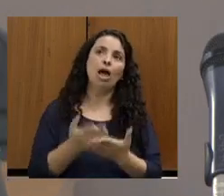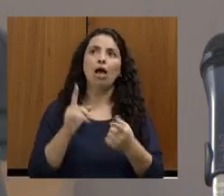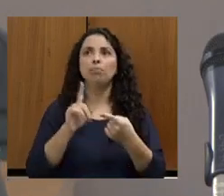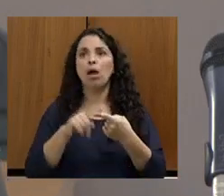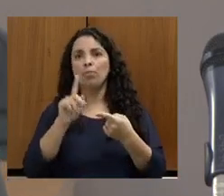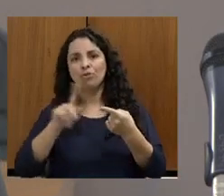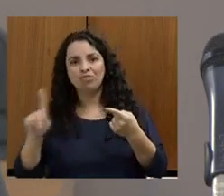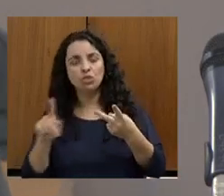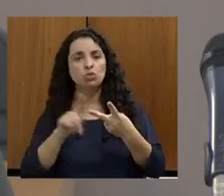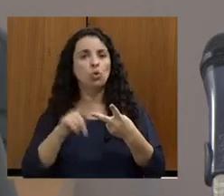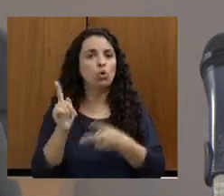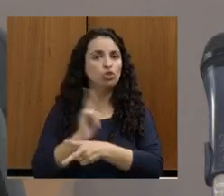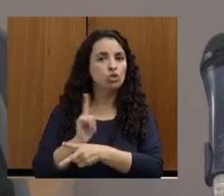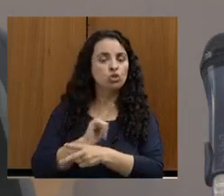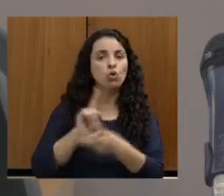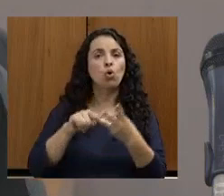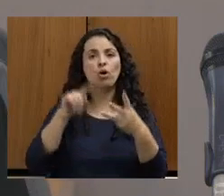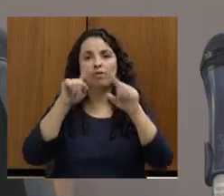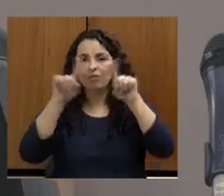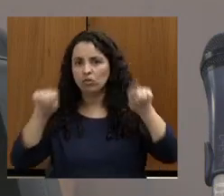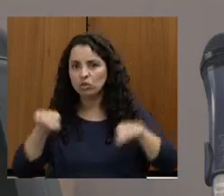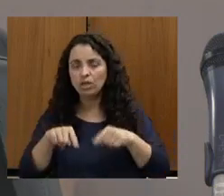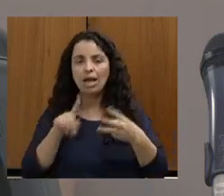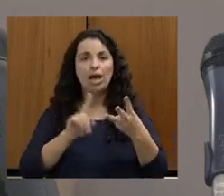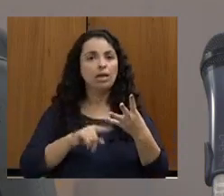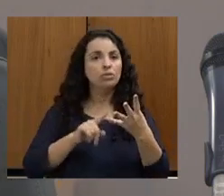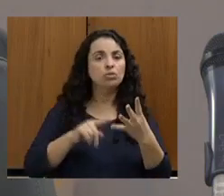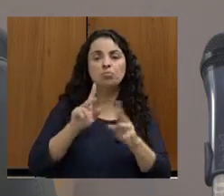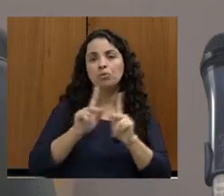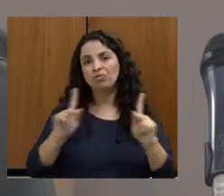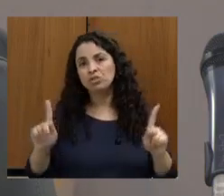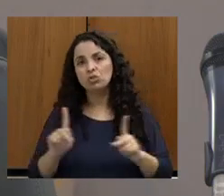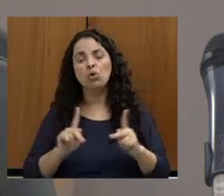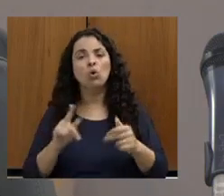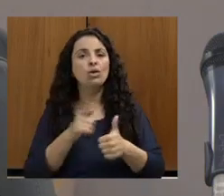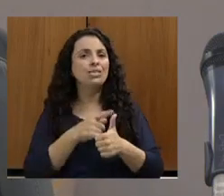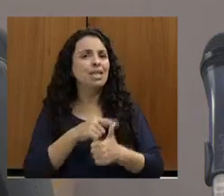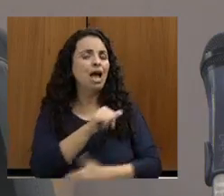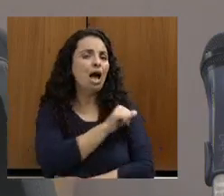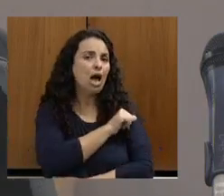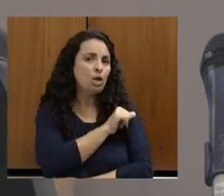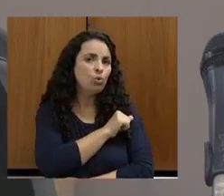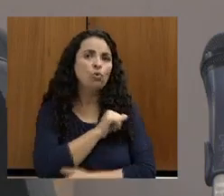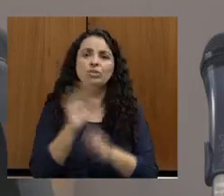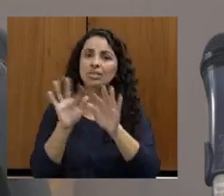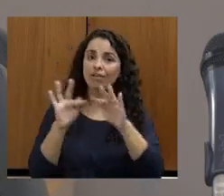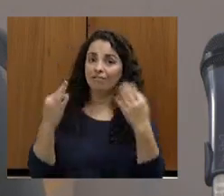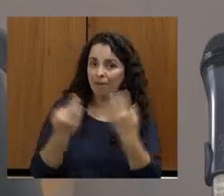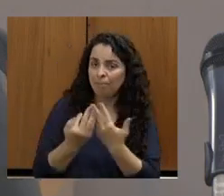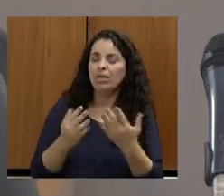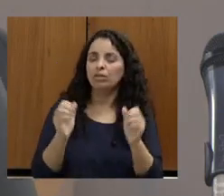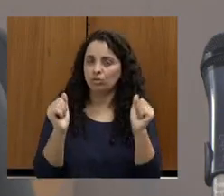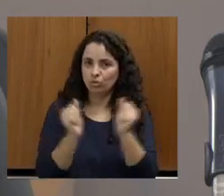rede de gestores, funcionários, professores, alunos e familiares.